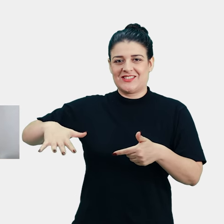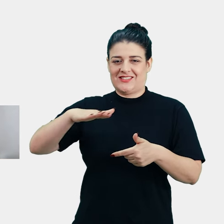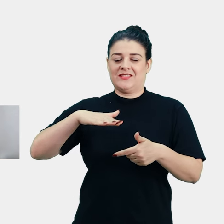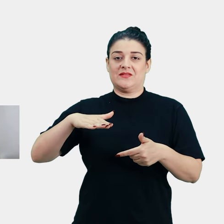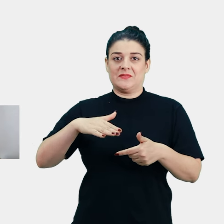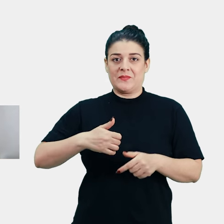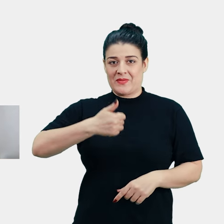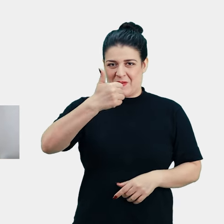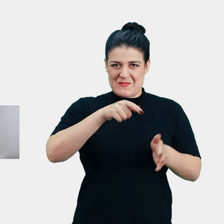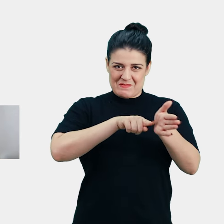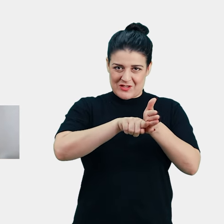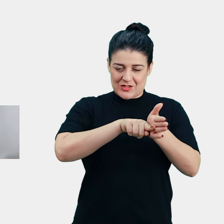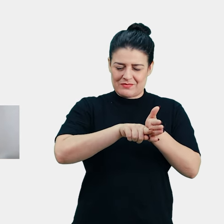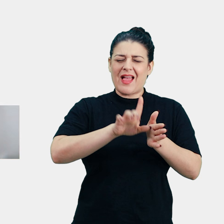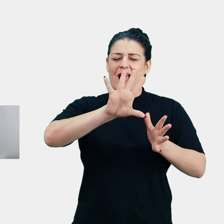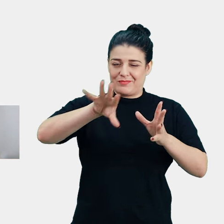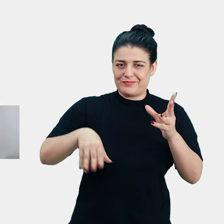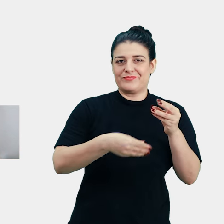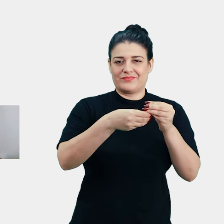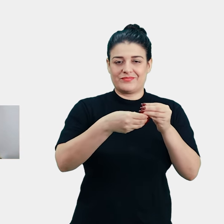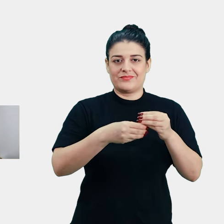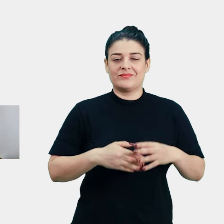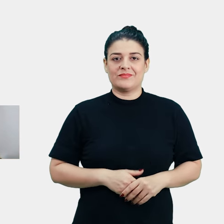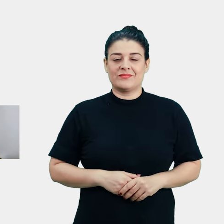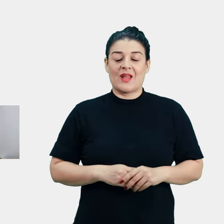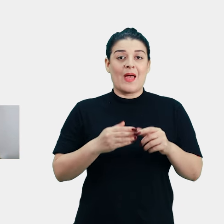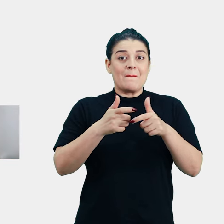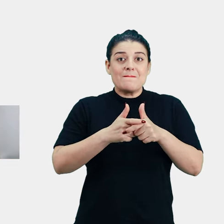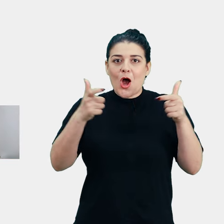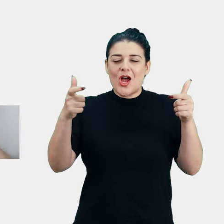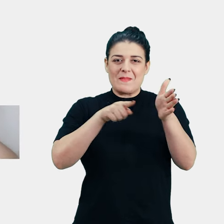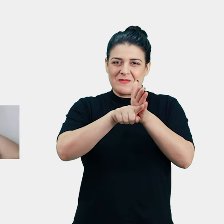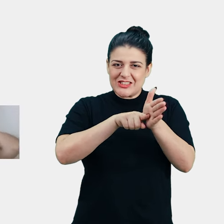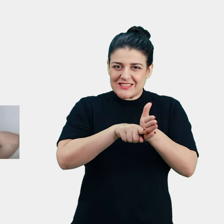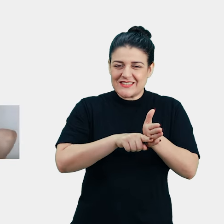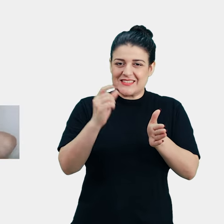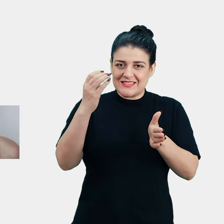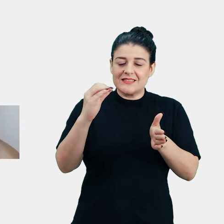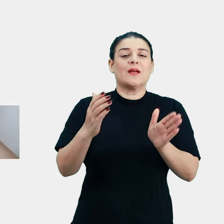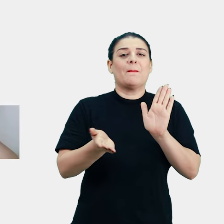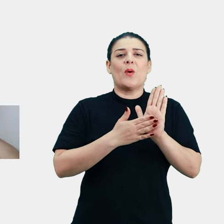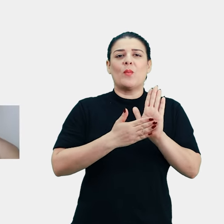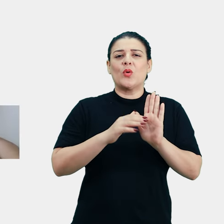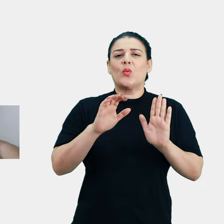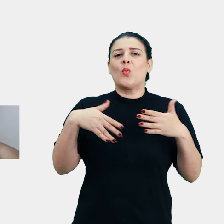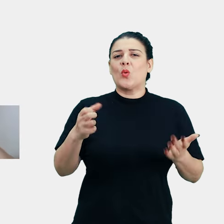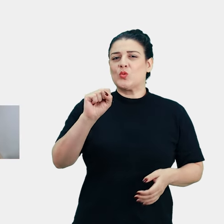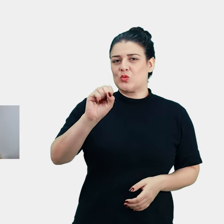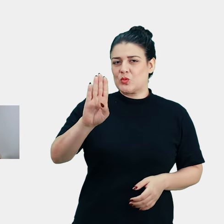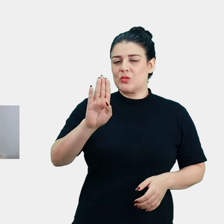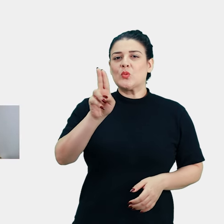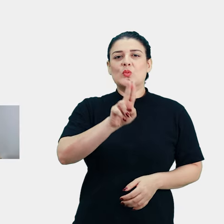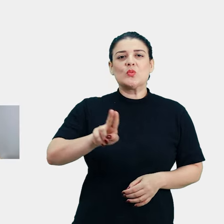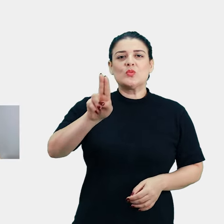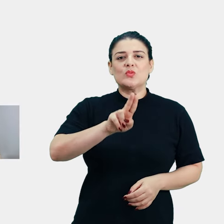trabalho, e só para complementar, grande parte desses trabalhos, né, para propor essas substâncias, tá?